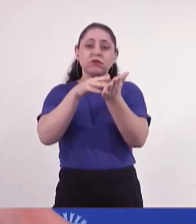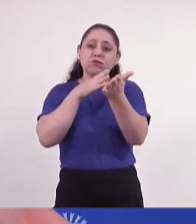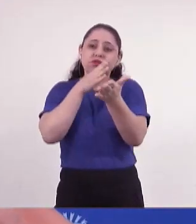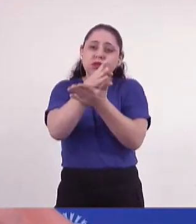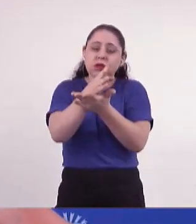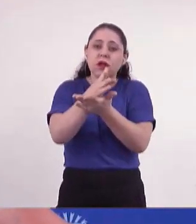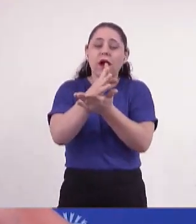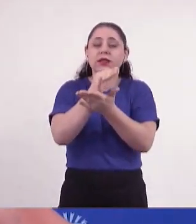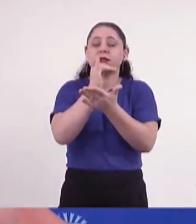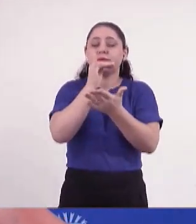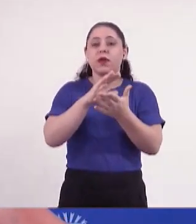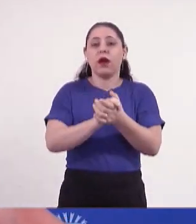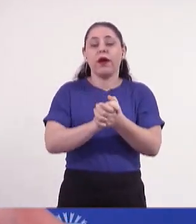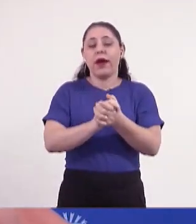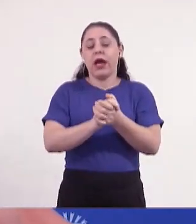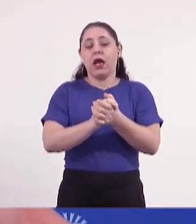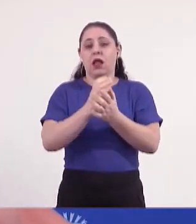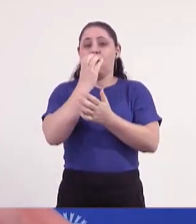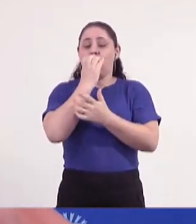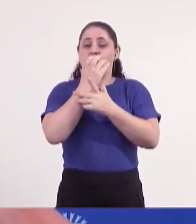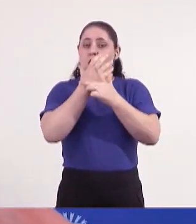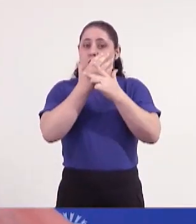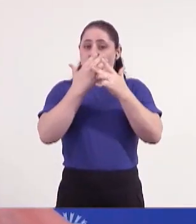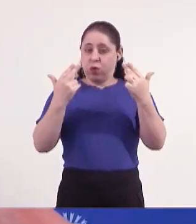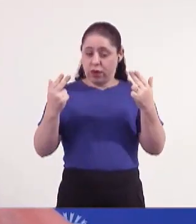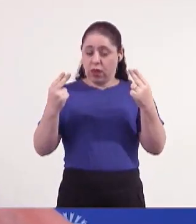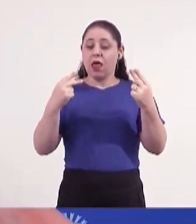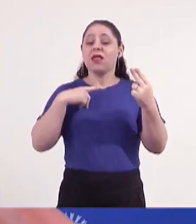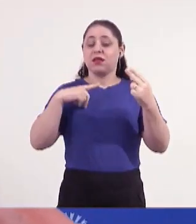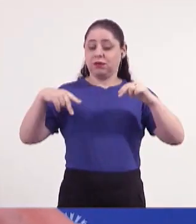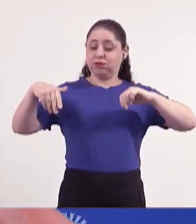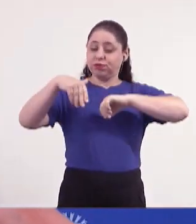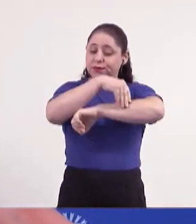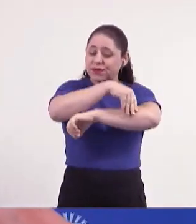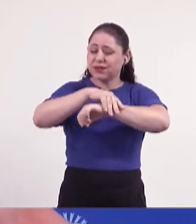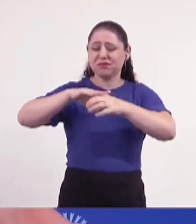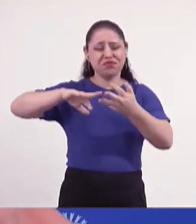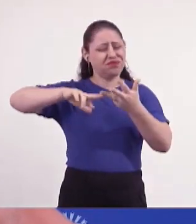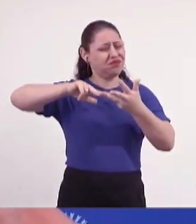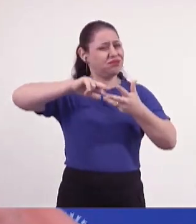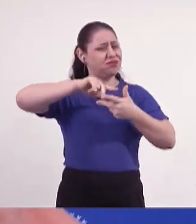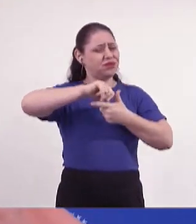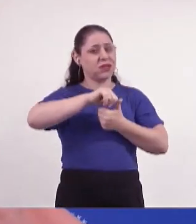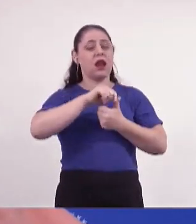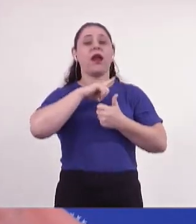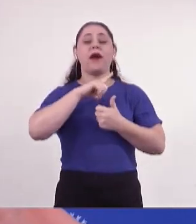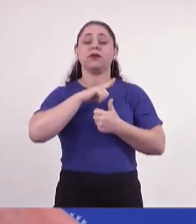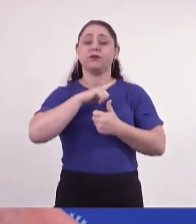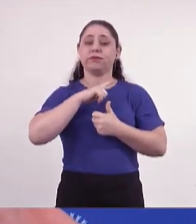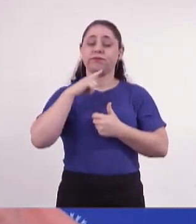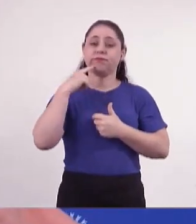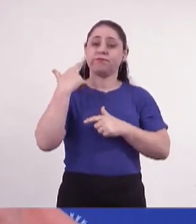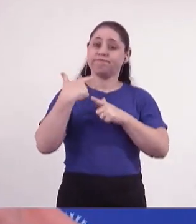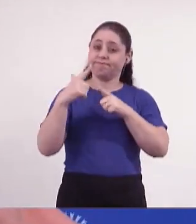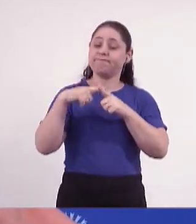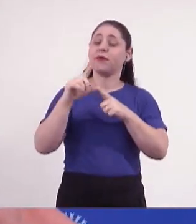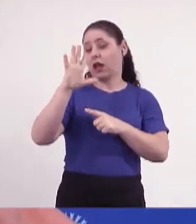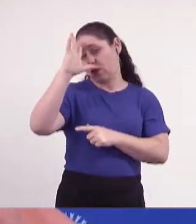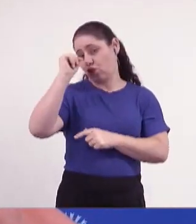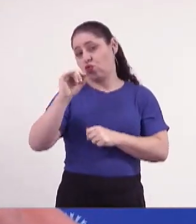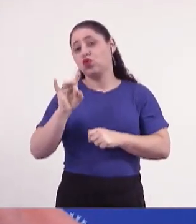a passagem de animais por essa rodovia. Então, uma série de questões que só serão